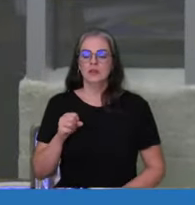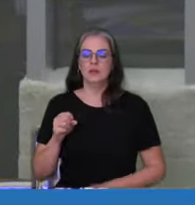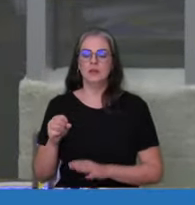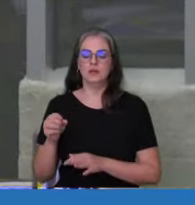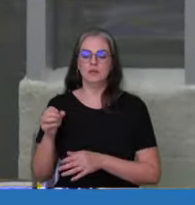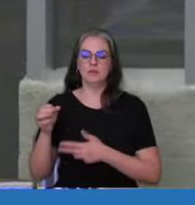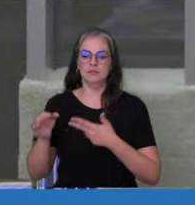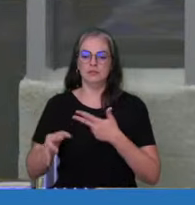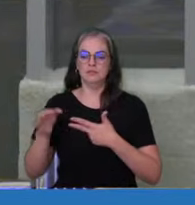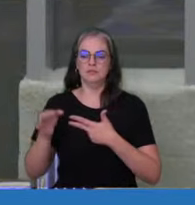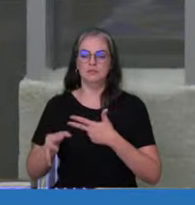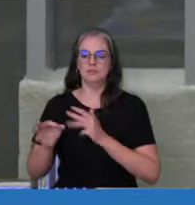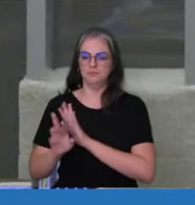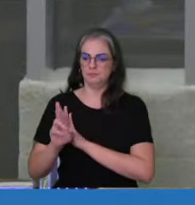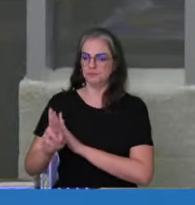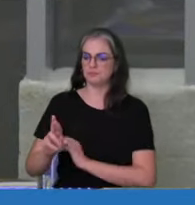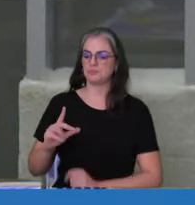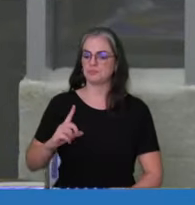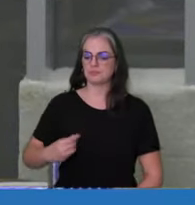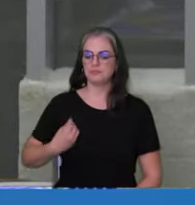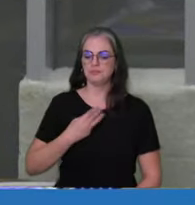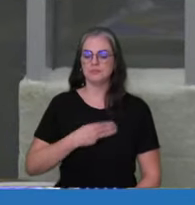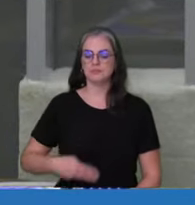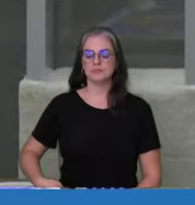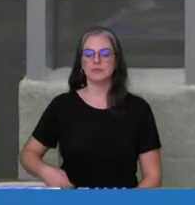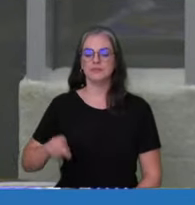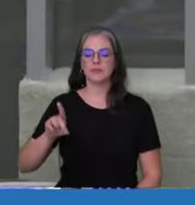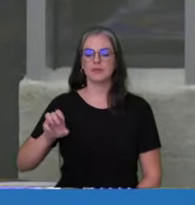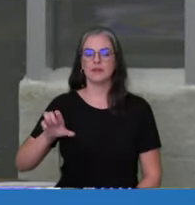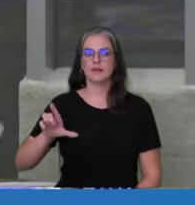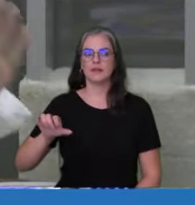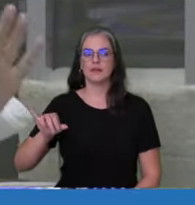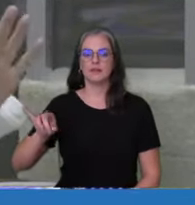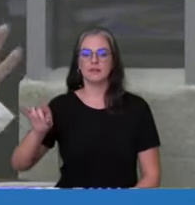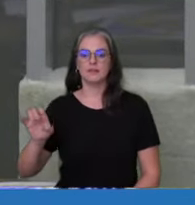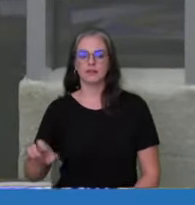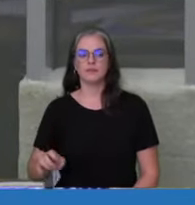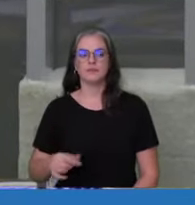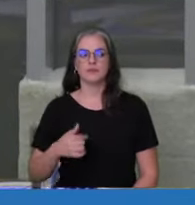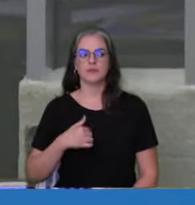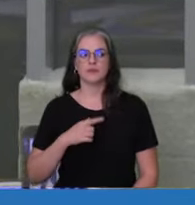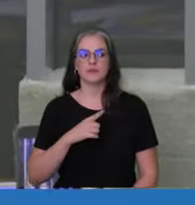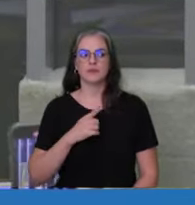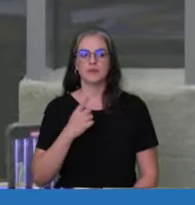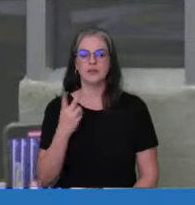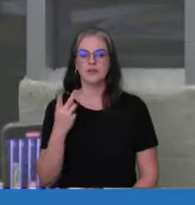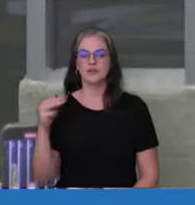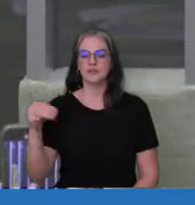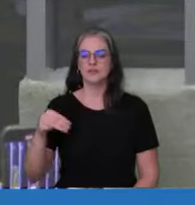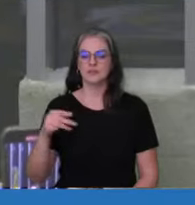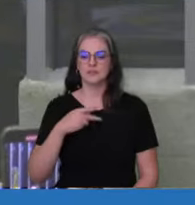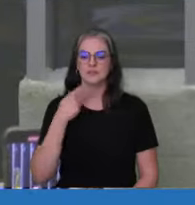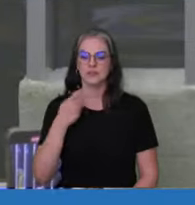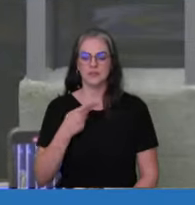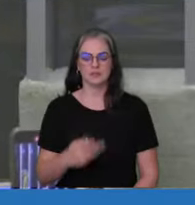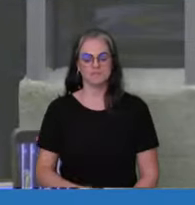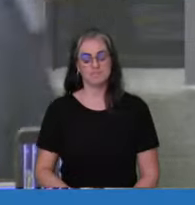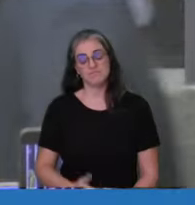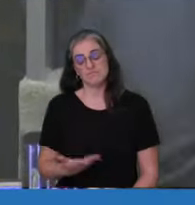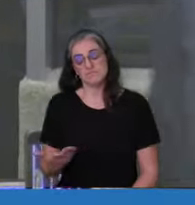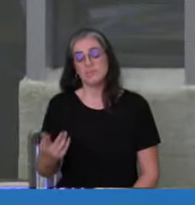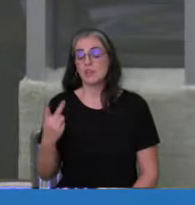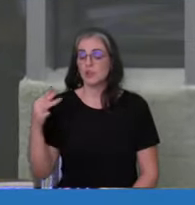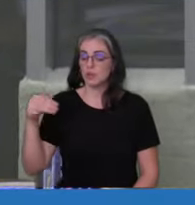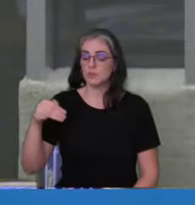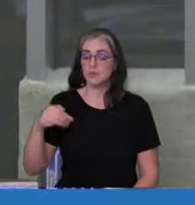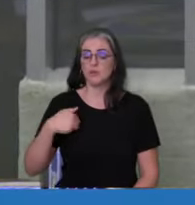representado pelo TST, a ministra Adelaide Arantes. E eu só tenho 2 minutos. Em 2 minutos eu quero apenas